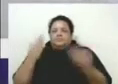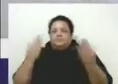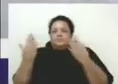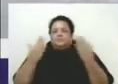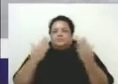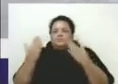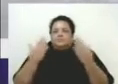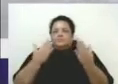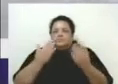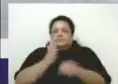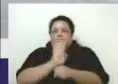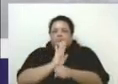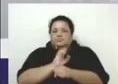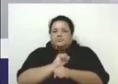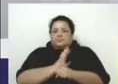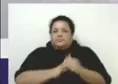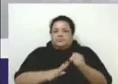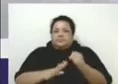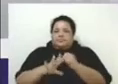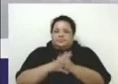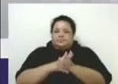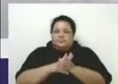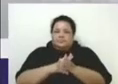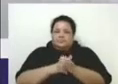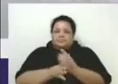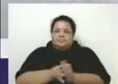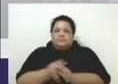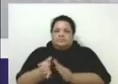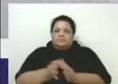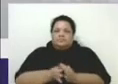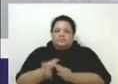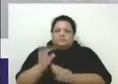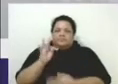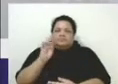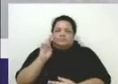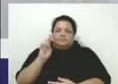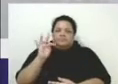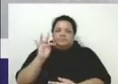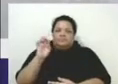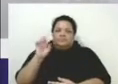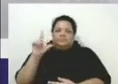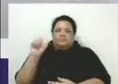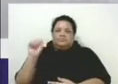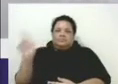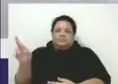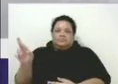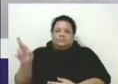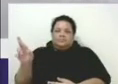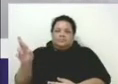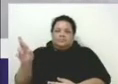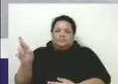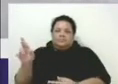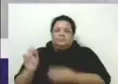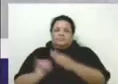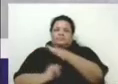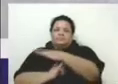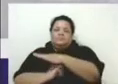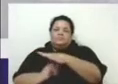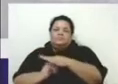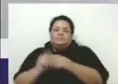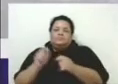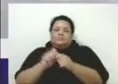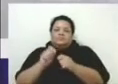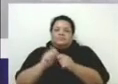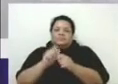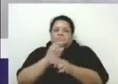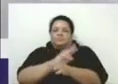social, é o conselho tutelar, são entidades que fazem o trabalho na proteção e defesa da criança e do